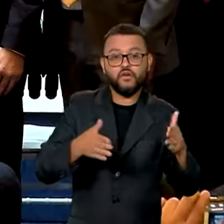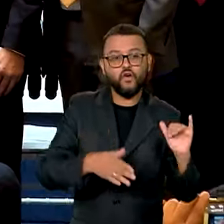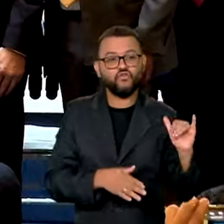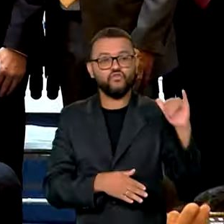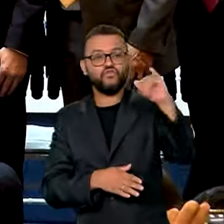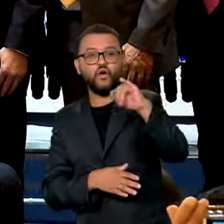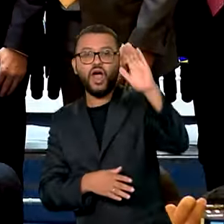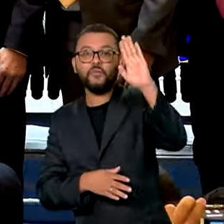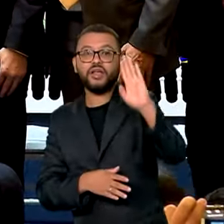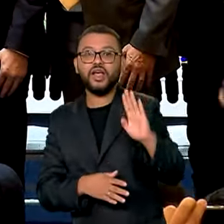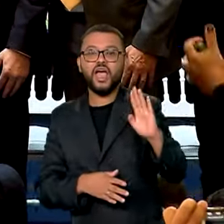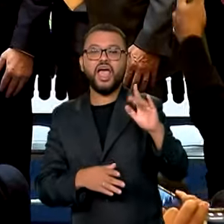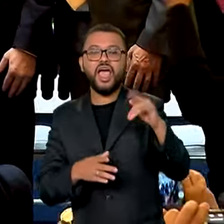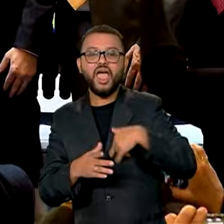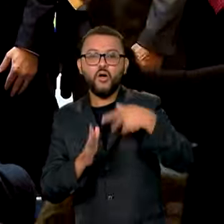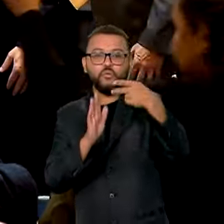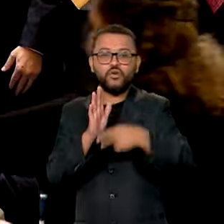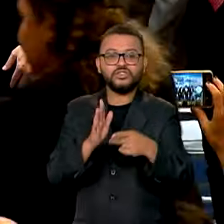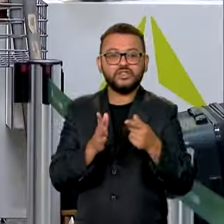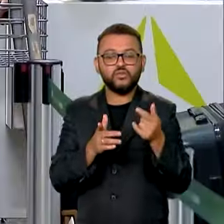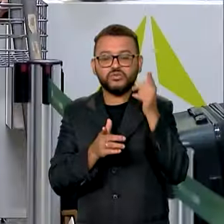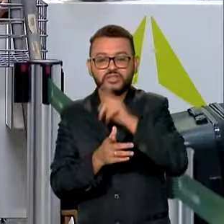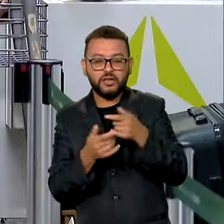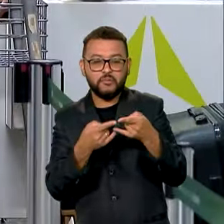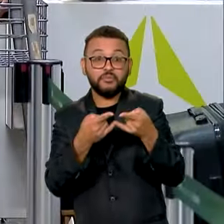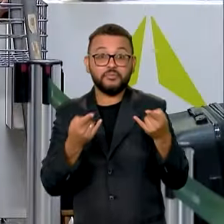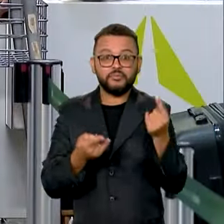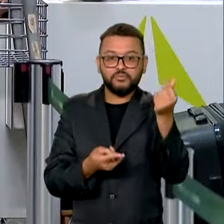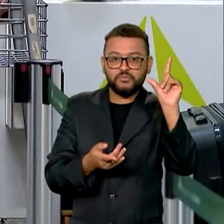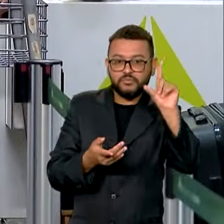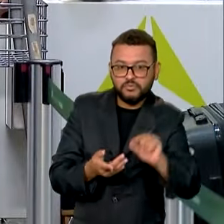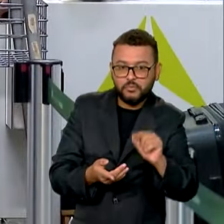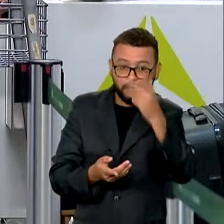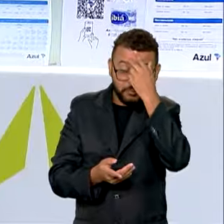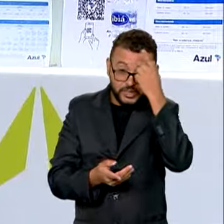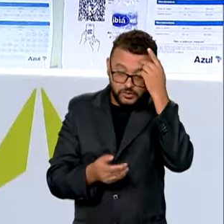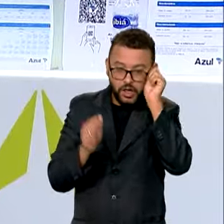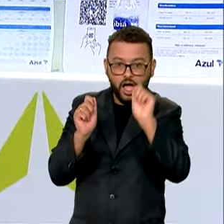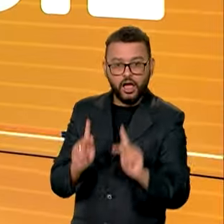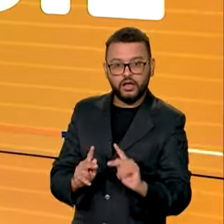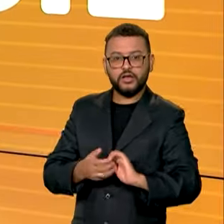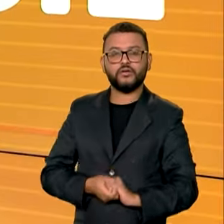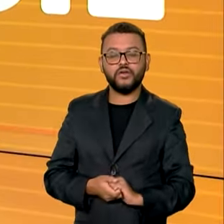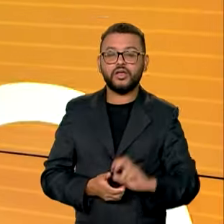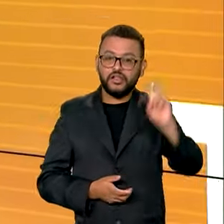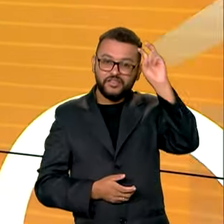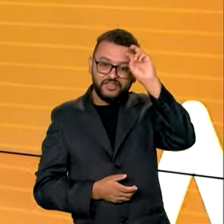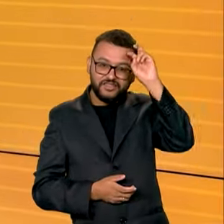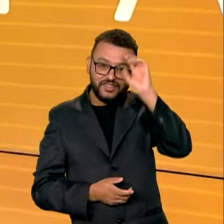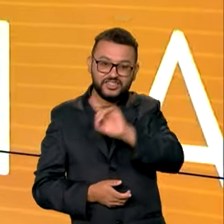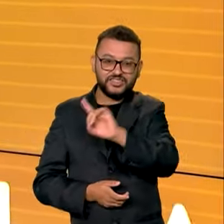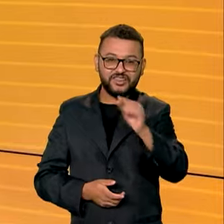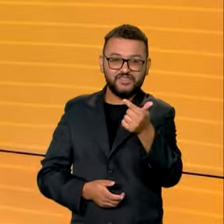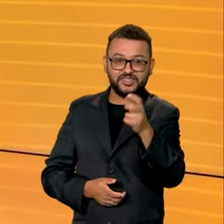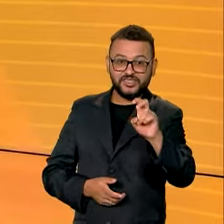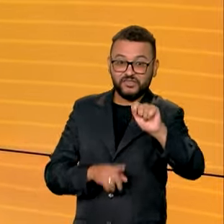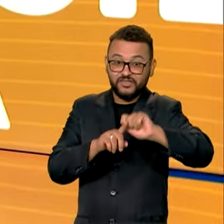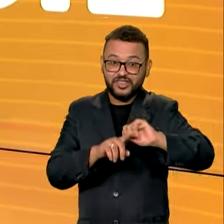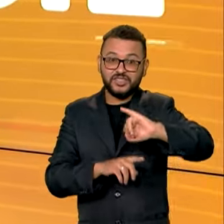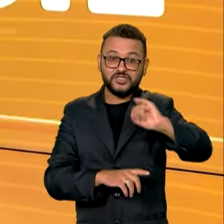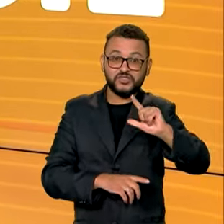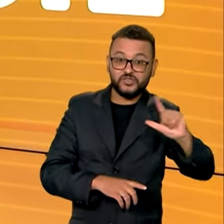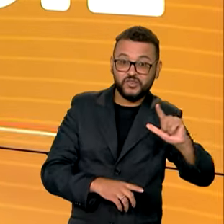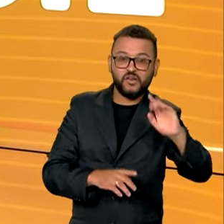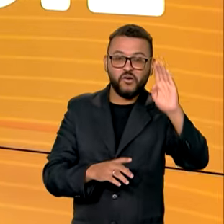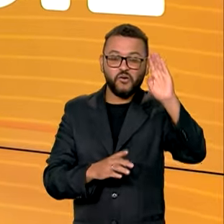o Voa Brasil, que oferece passagens aéreas mais baratas para aposentados. Quinta-feira, 25 de julho,